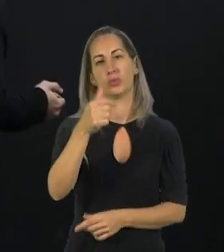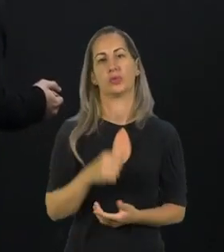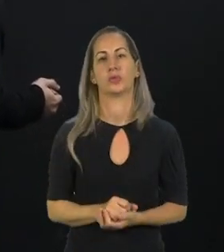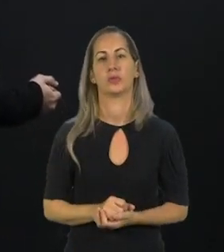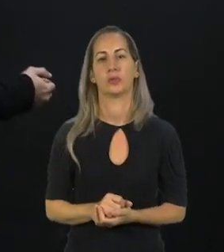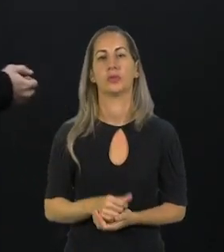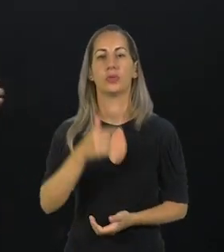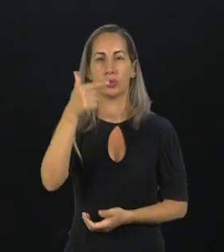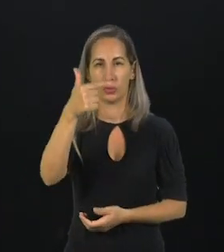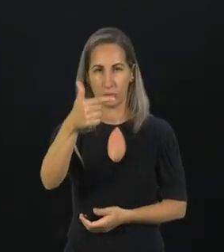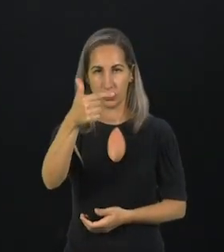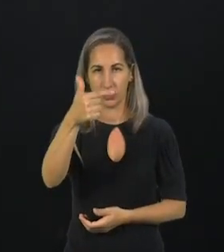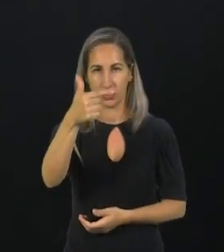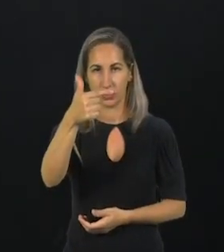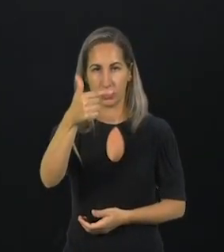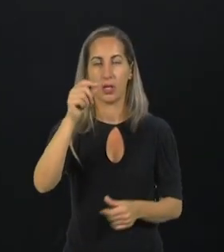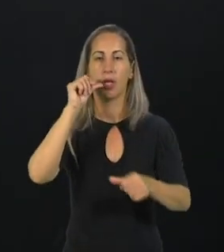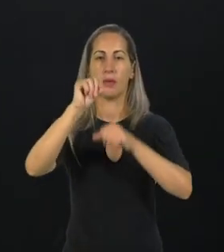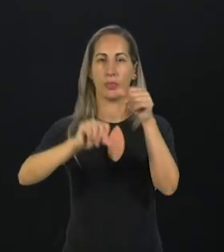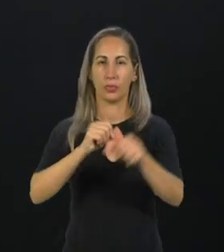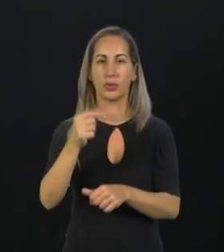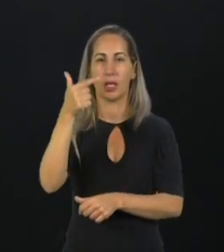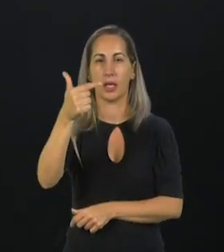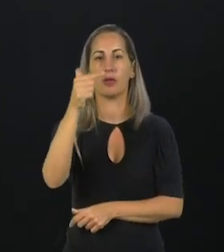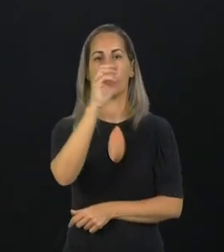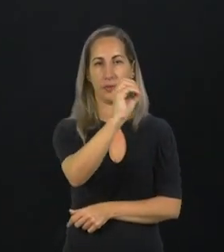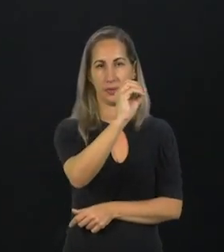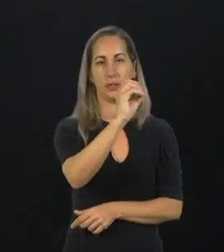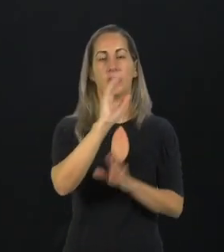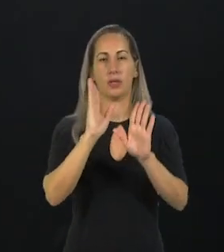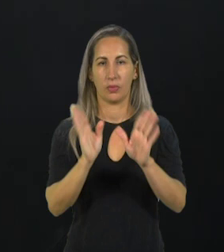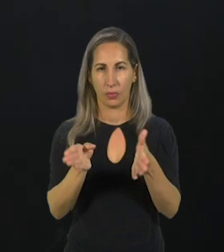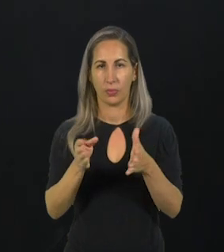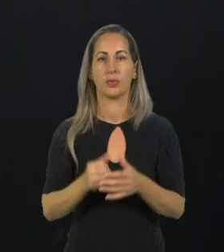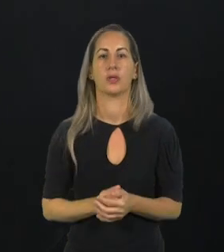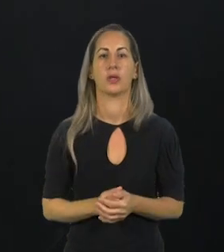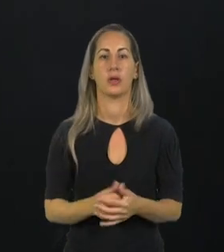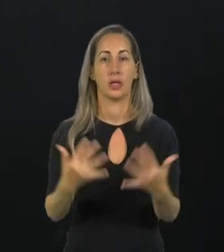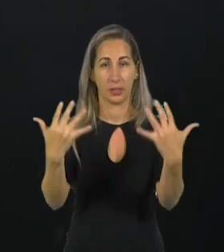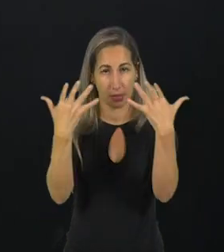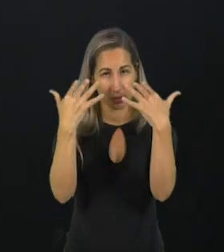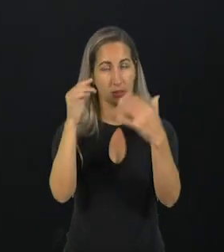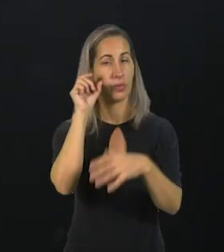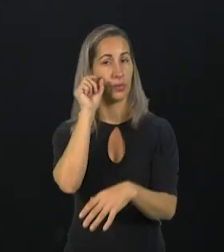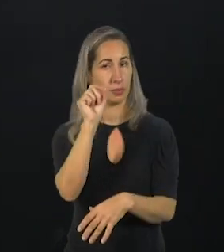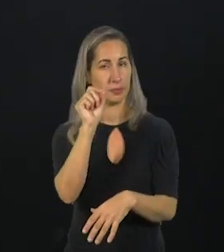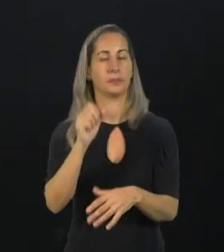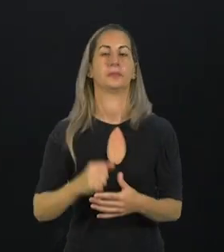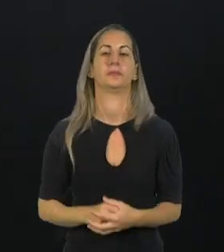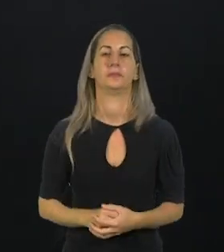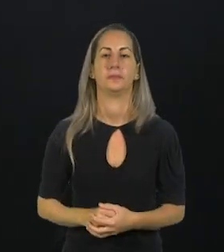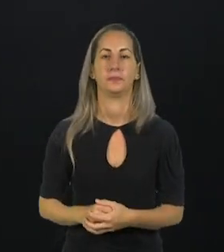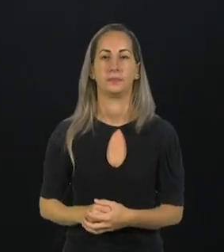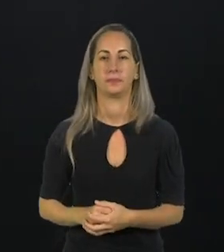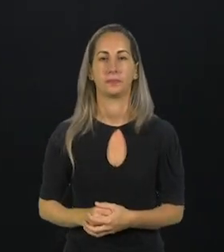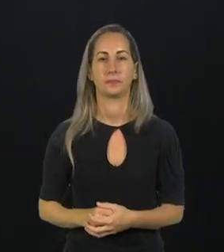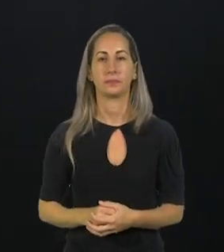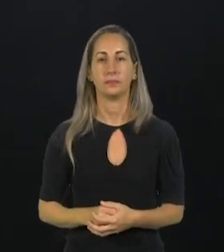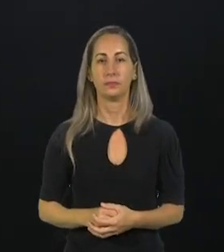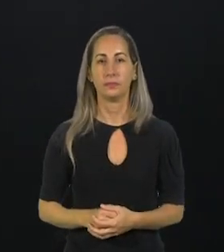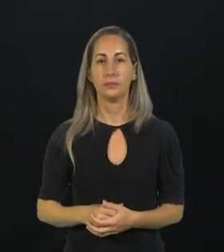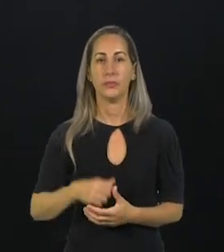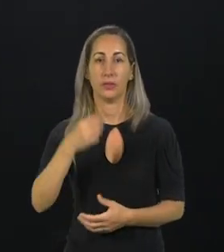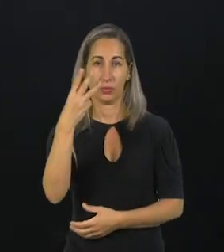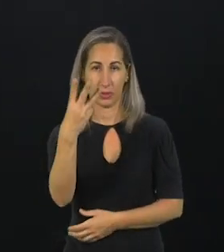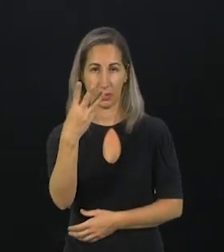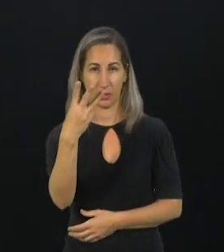Eu vou pegar o 2 e transformá-lo em 20. Agora aqui eu te chamo a atenção para o seguinte detalhe. Quando nós pegamos